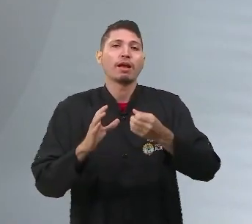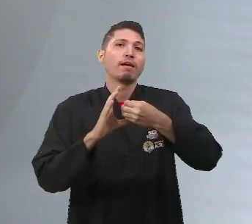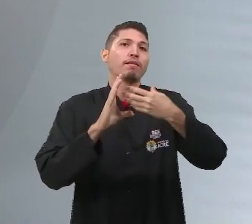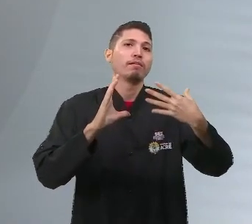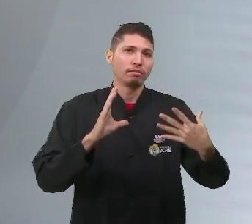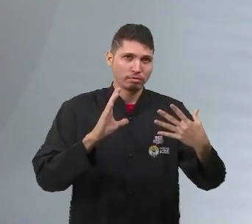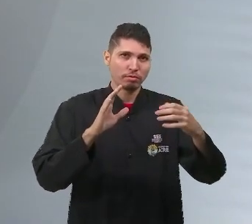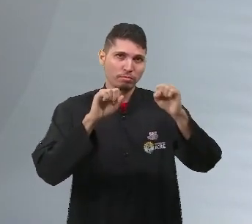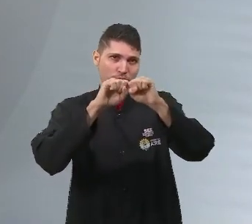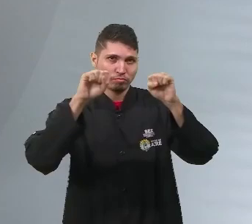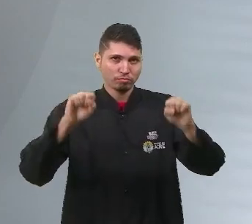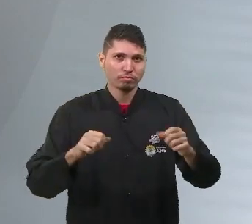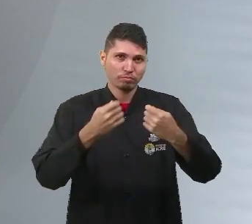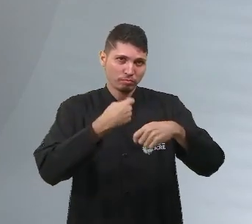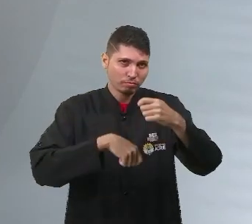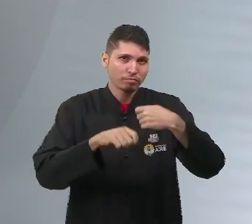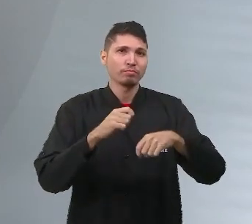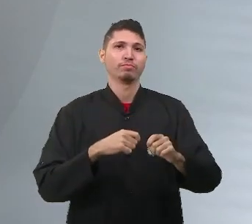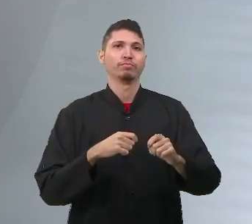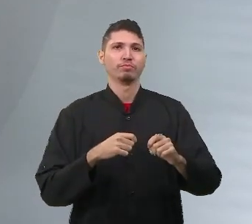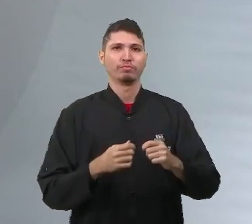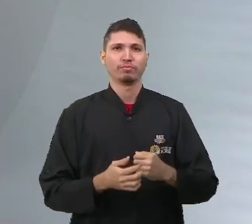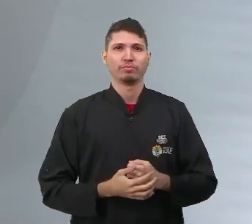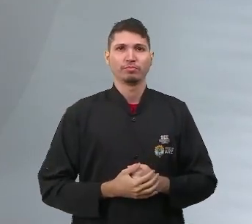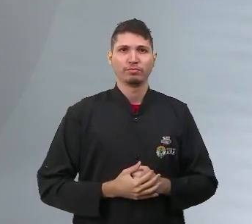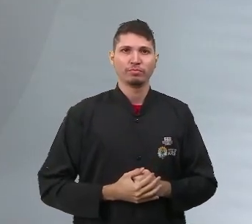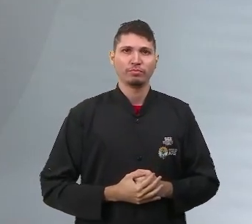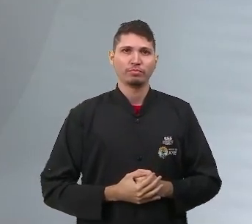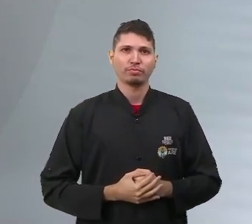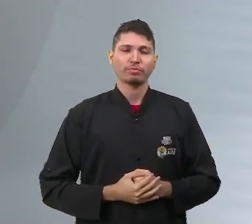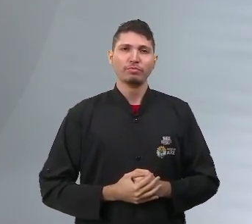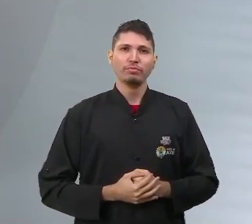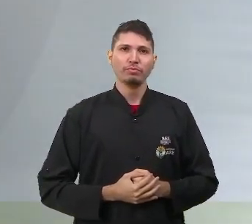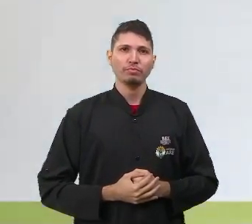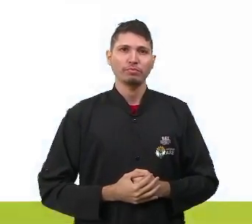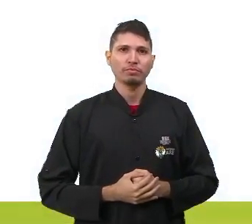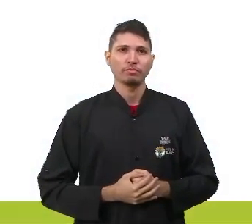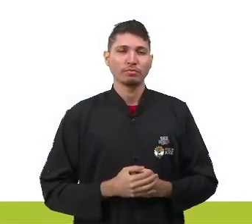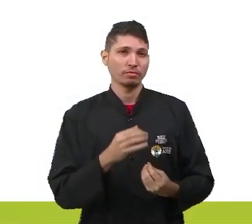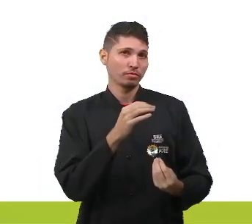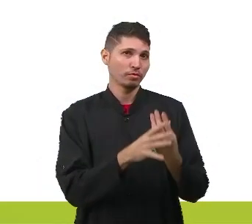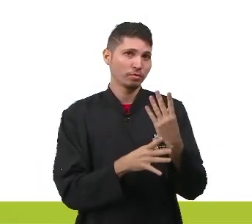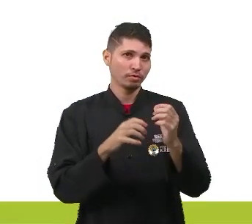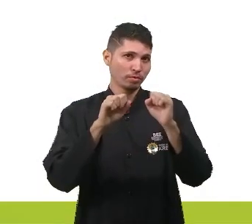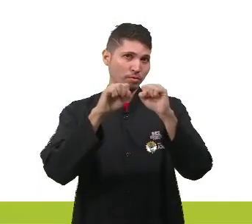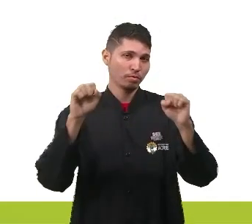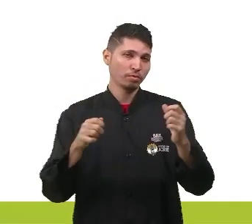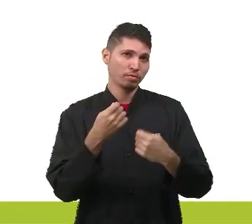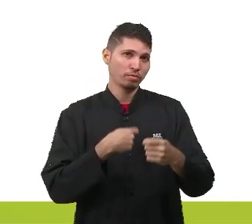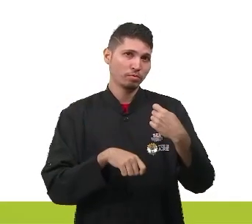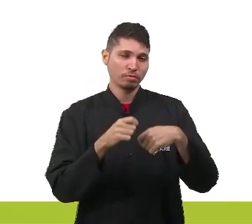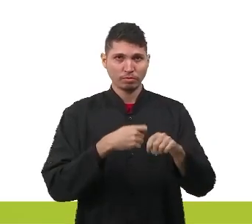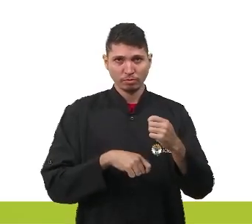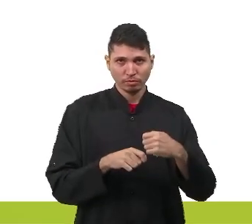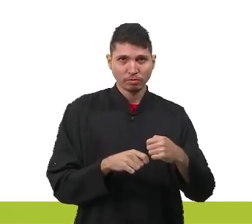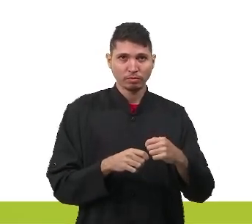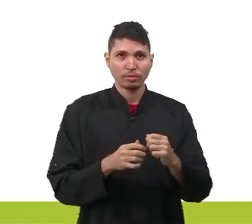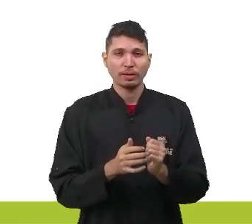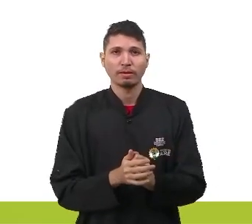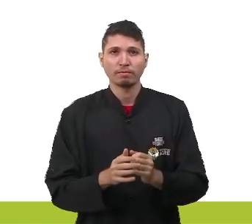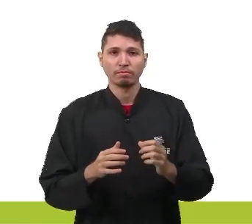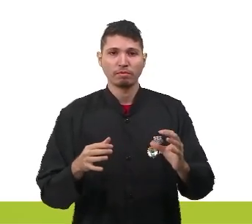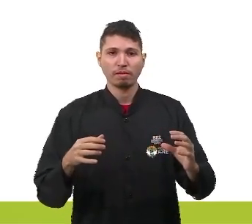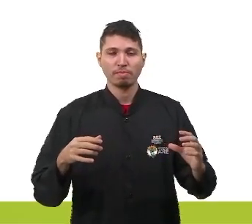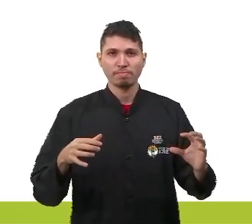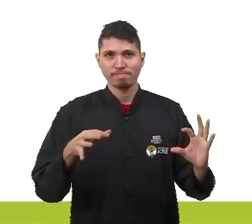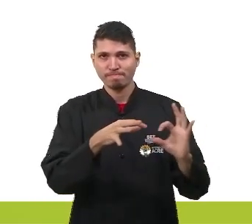características principais desse sistema econômico. Então, a origem do mercantilismo está ligada ao absolutismo,